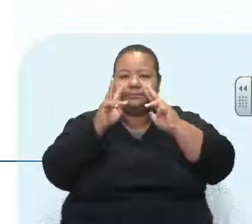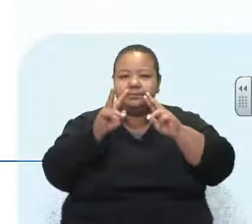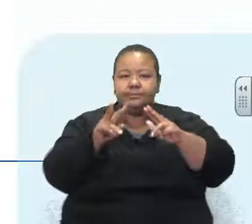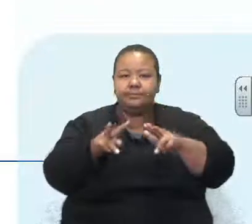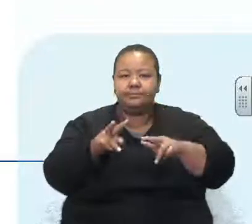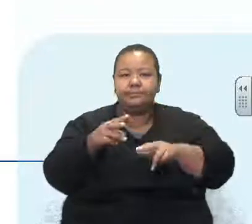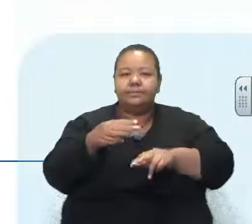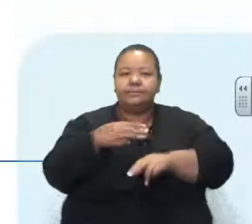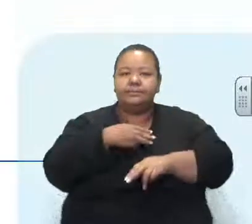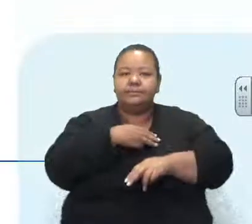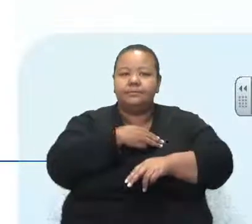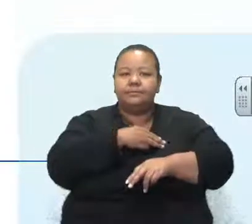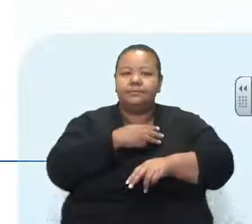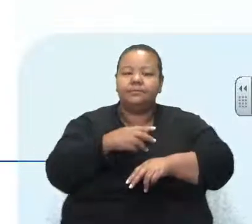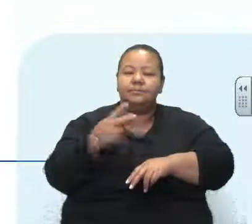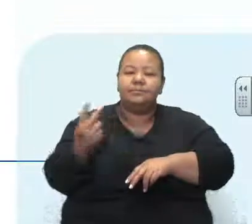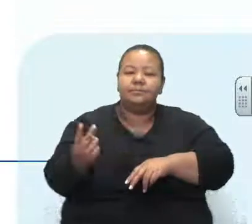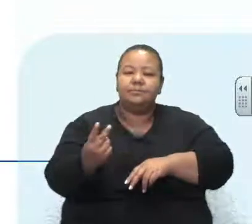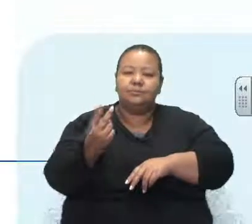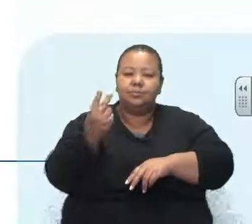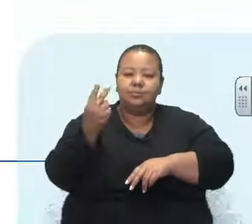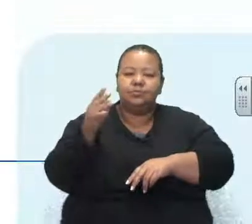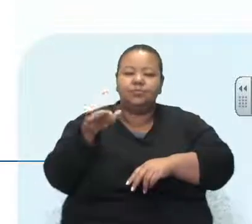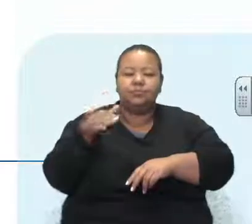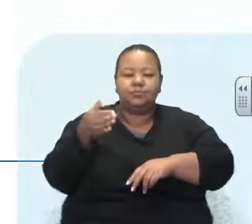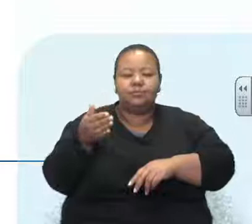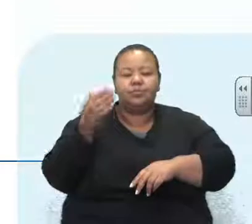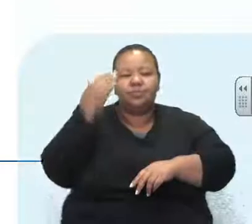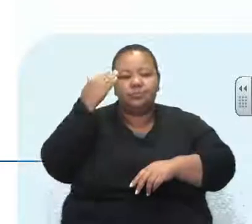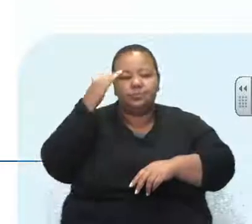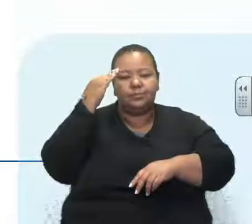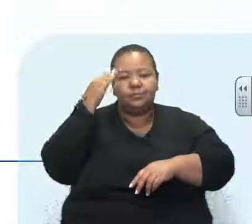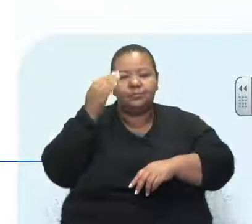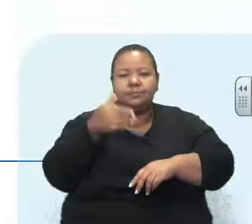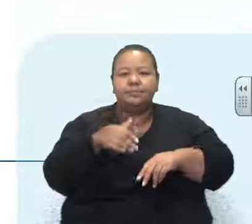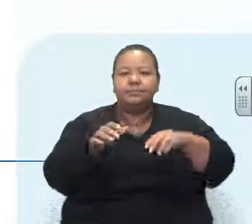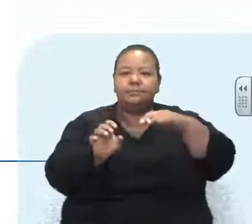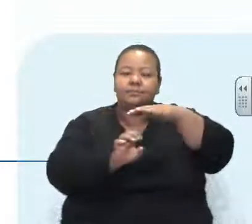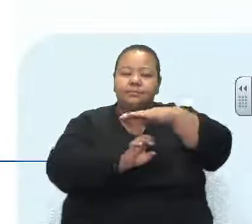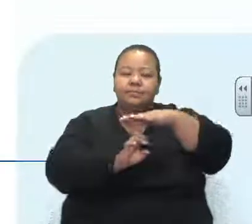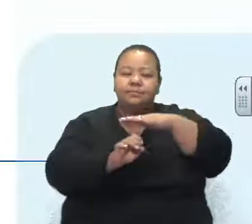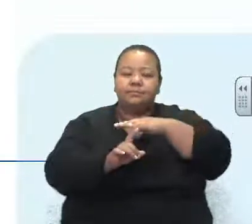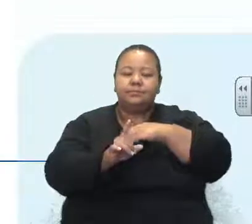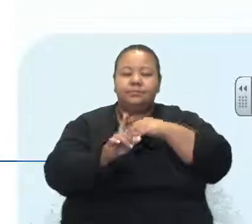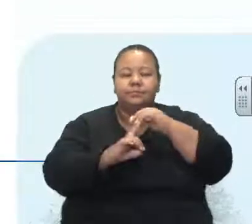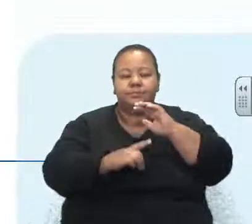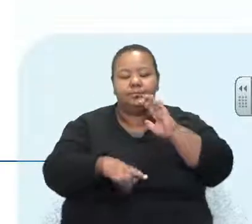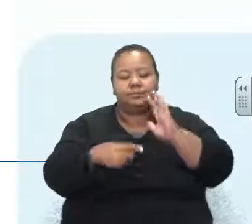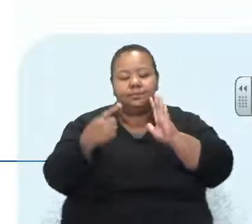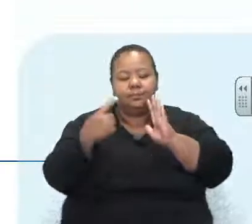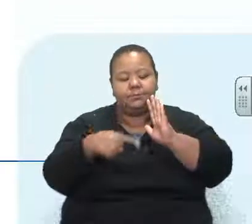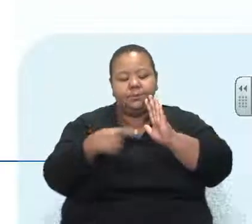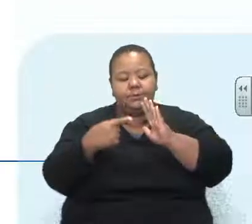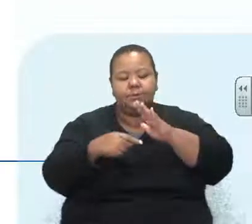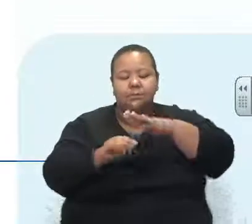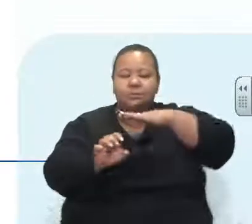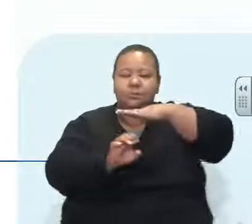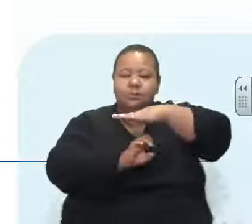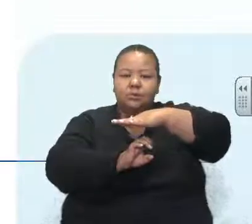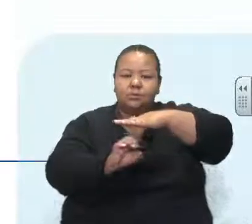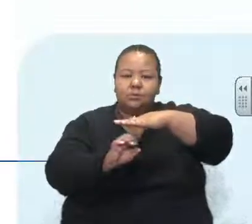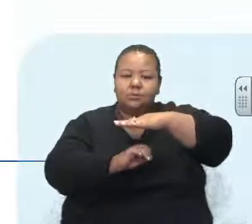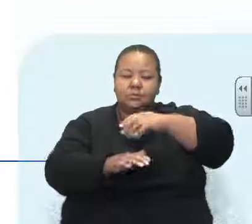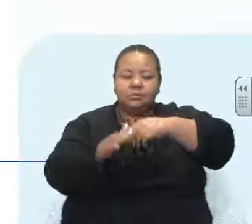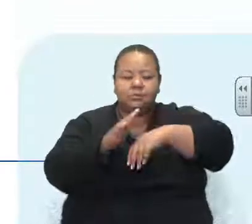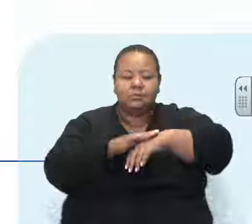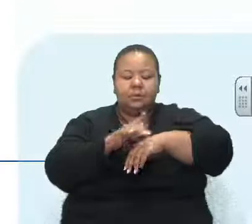e valores. Então, a partir do momento que eu entendo que a organização parte de uma diretriz organizacional que vai